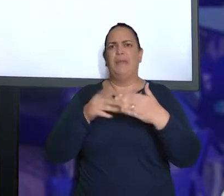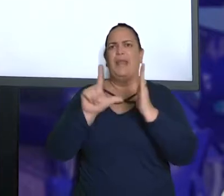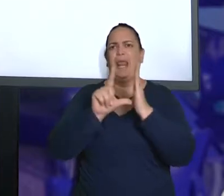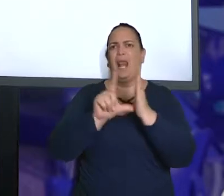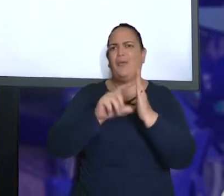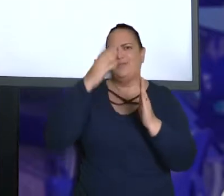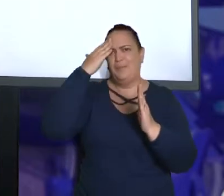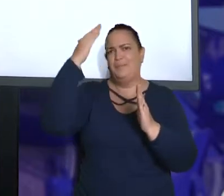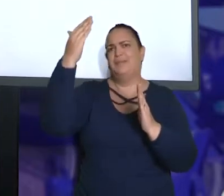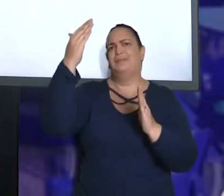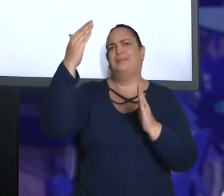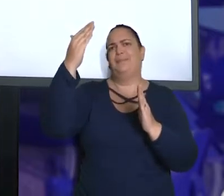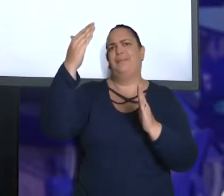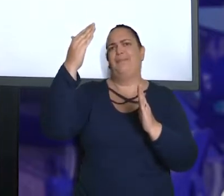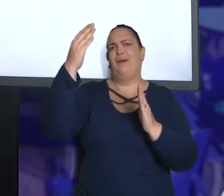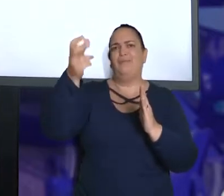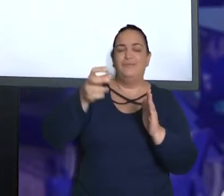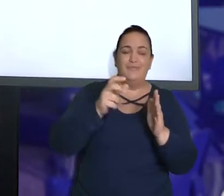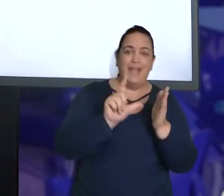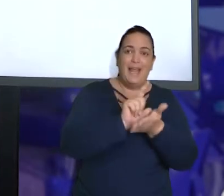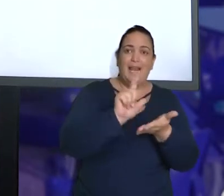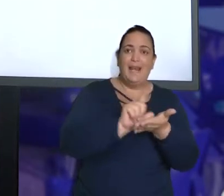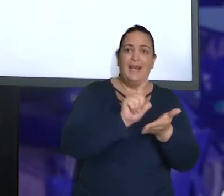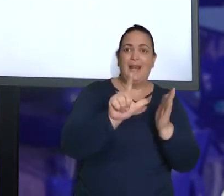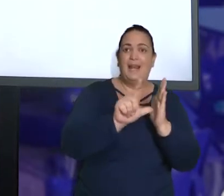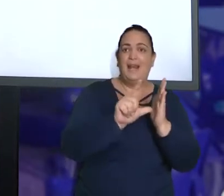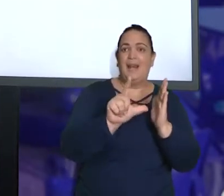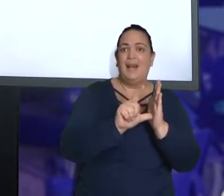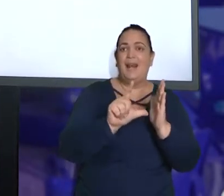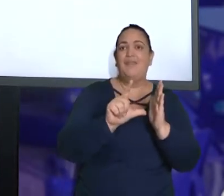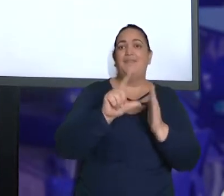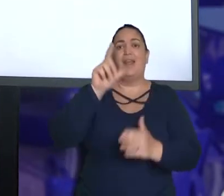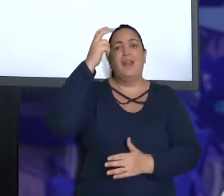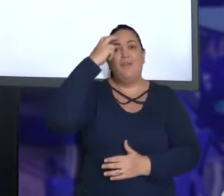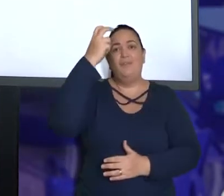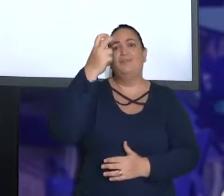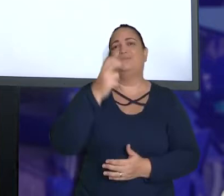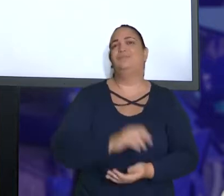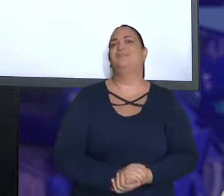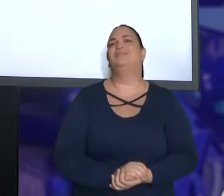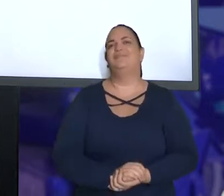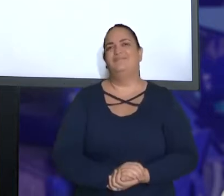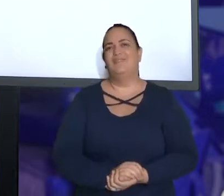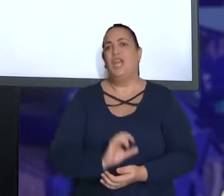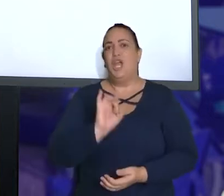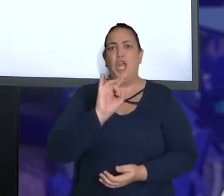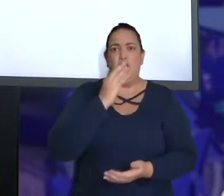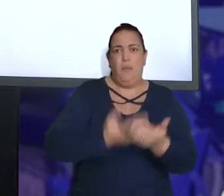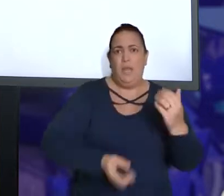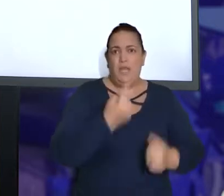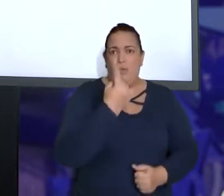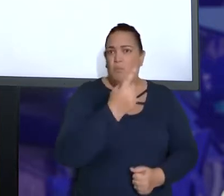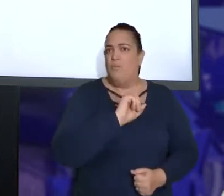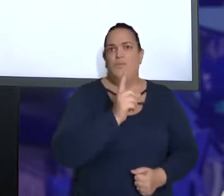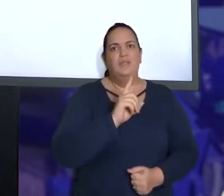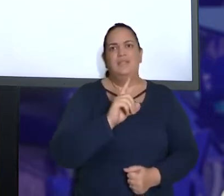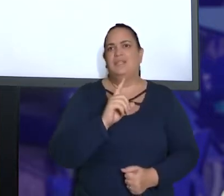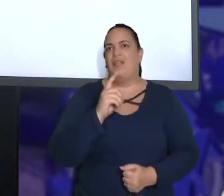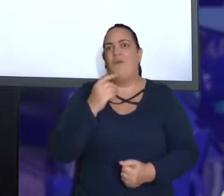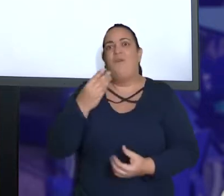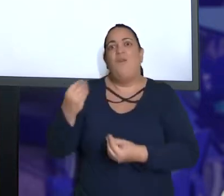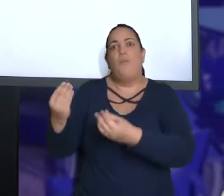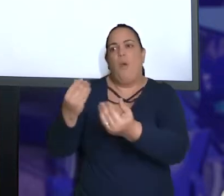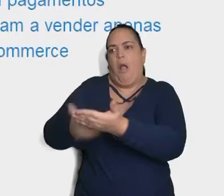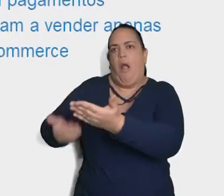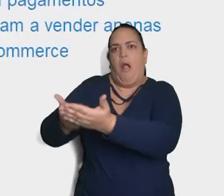Livraria Cultura, ela tinha sua maior unidade lá no Rio de Janeiro. Então, ou seja, ela não só perdeu uma loja, ela perdeu a maior